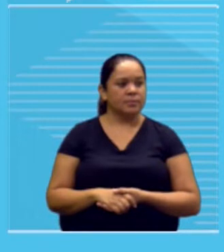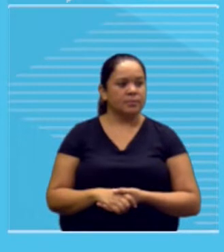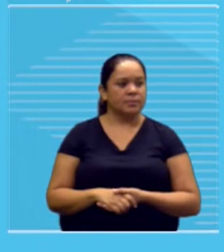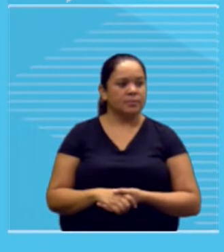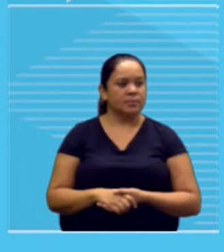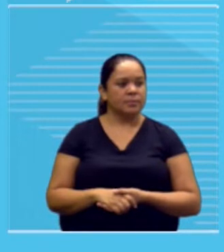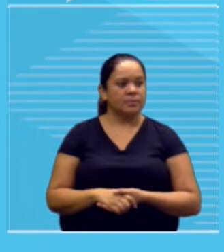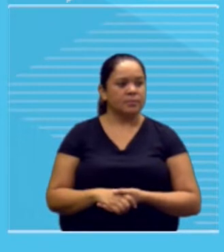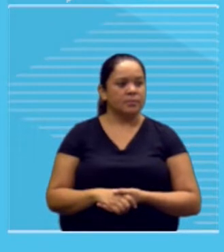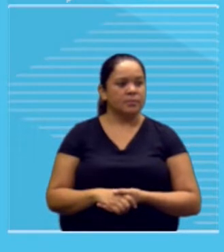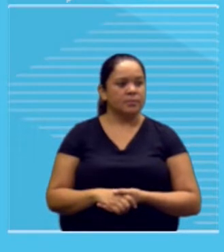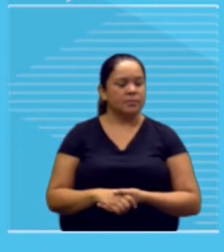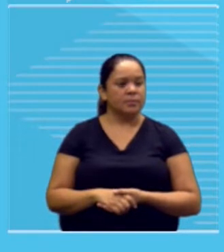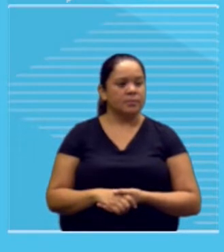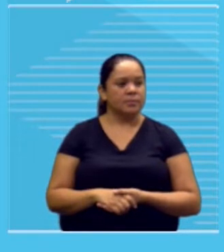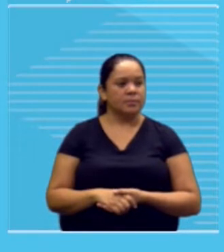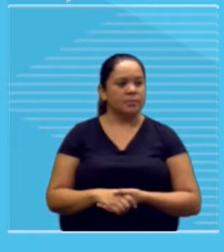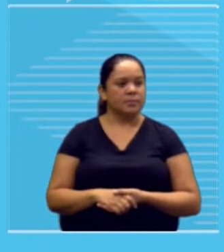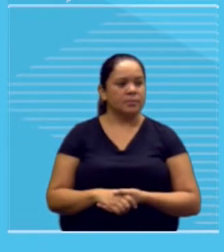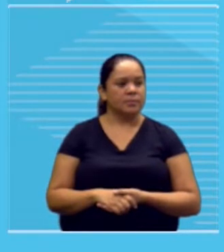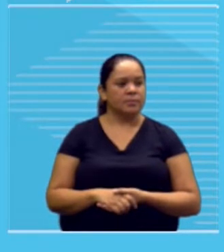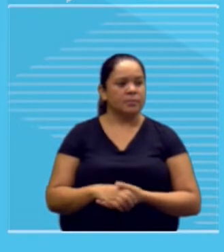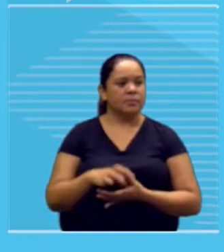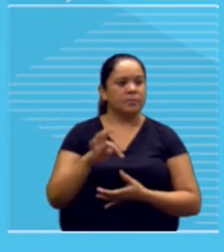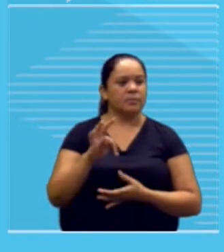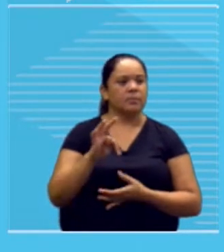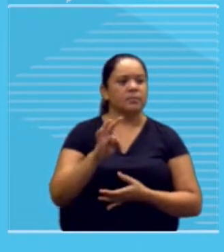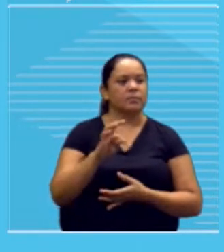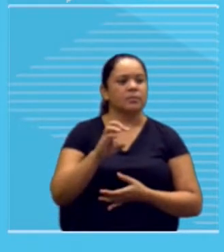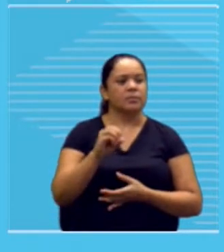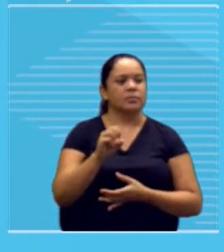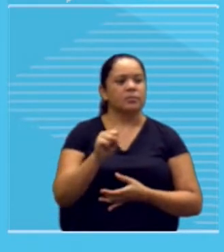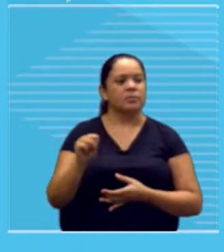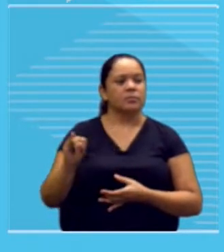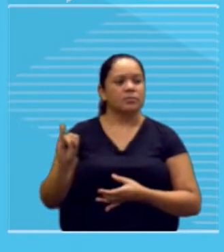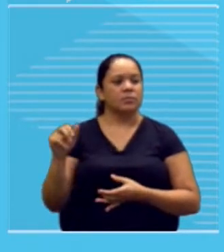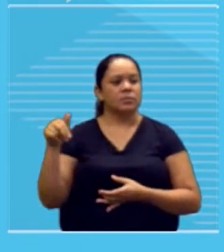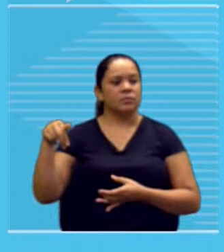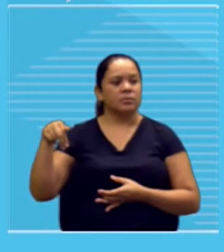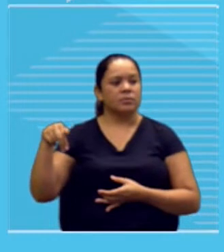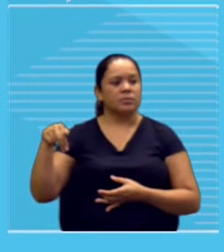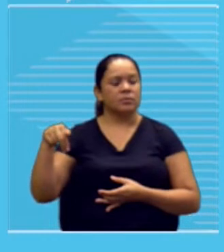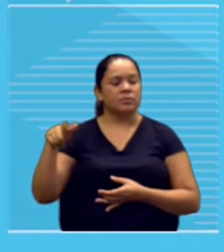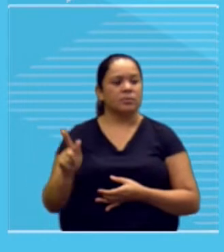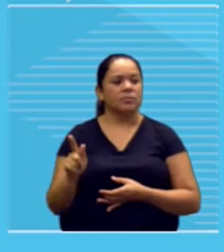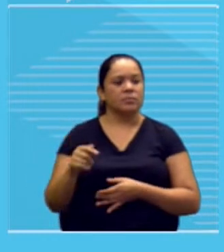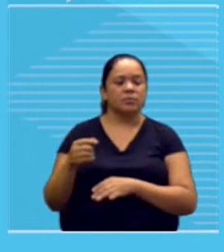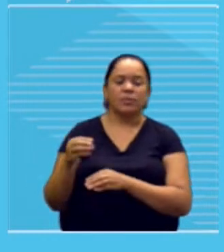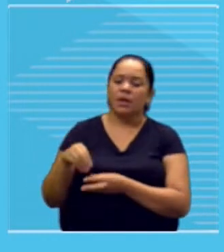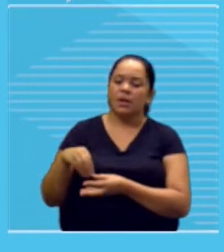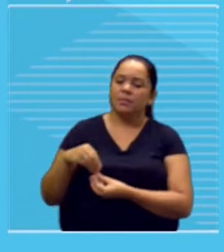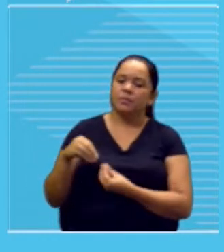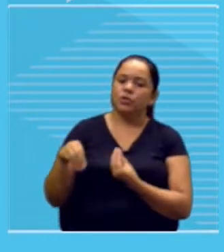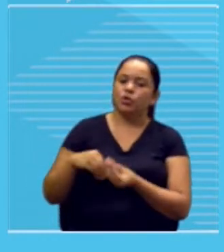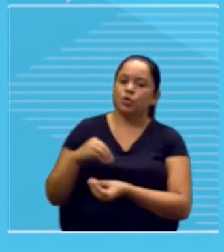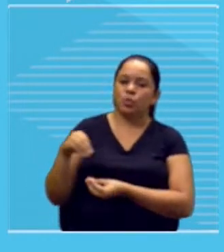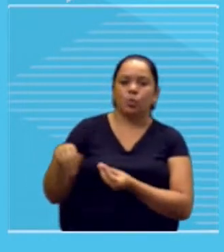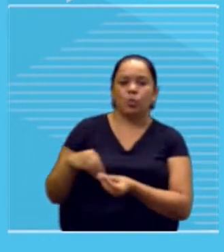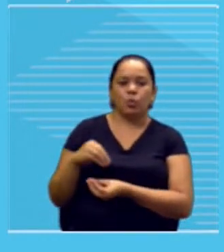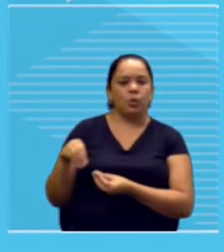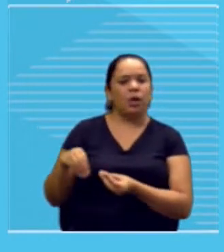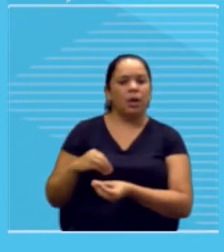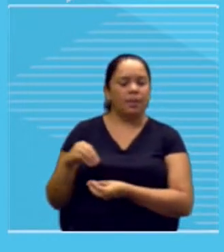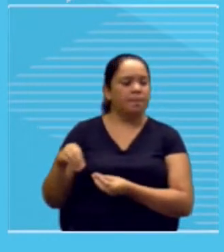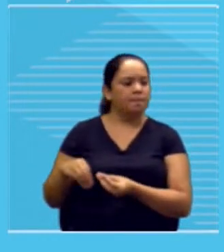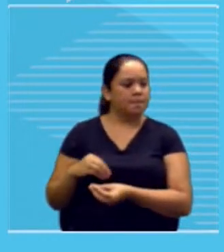caso aí é a cobertura tossem misturando misturando gentilmente para fazer a combinação para misturar tudo